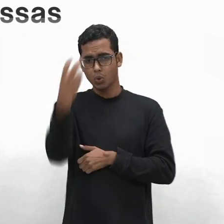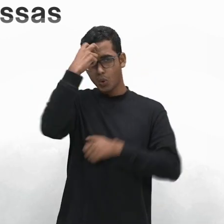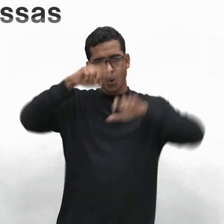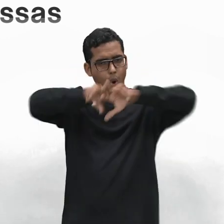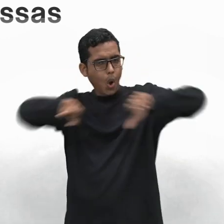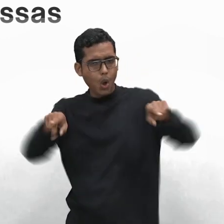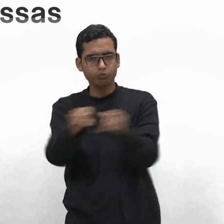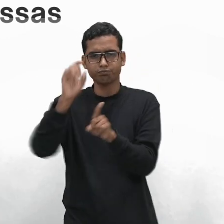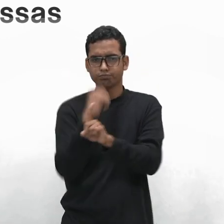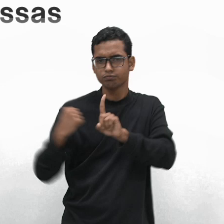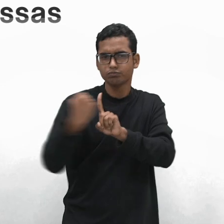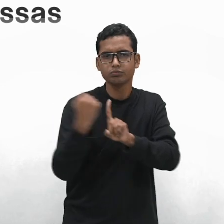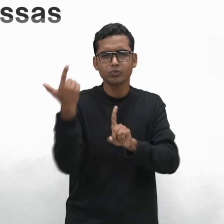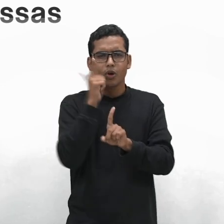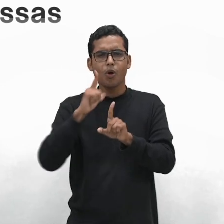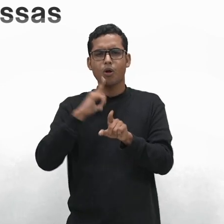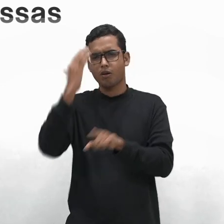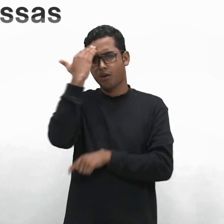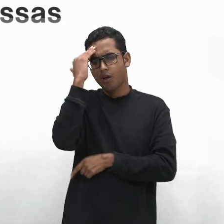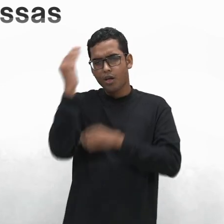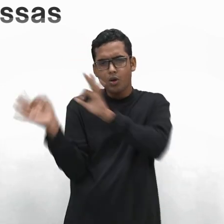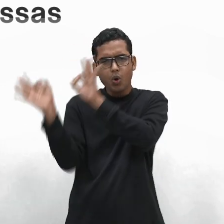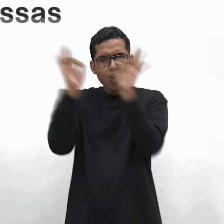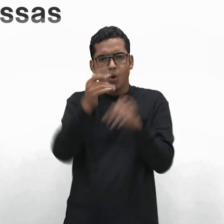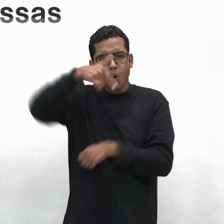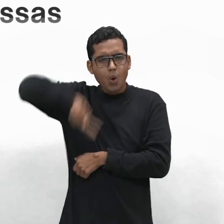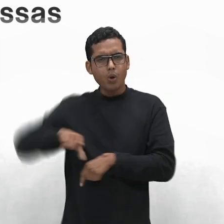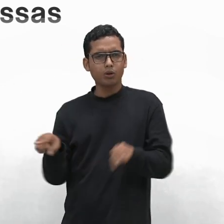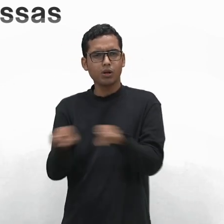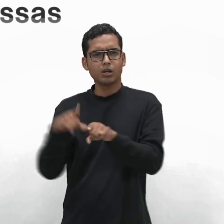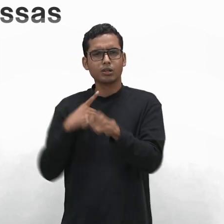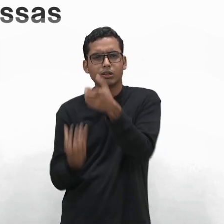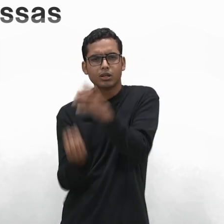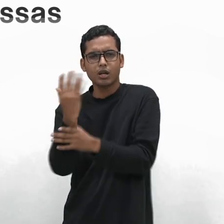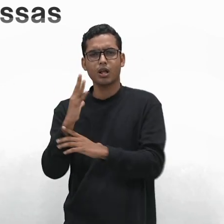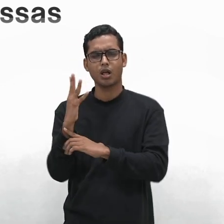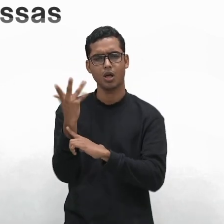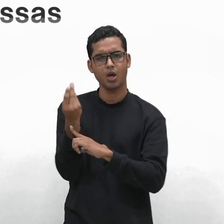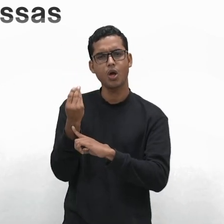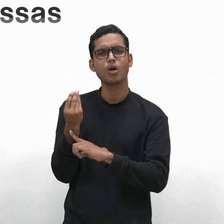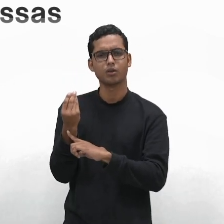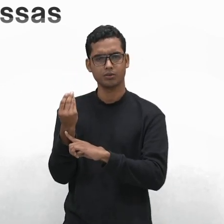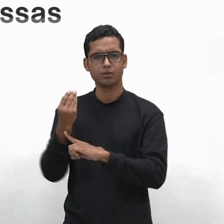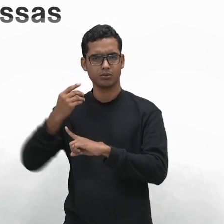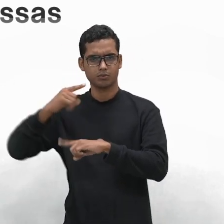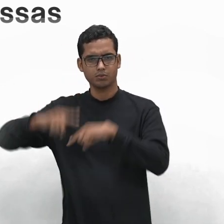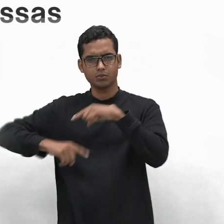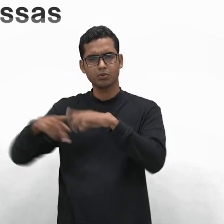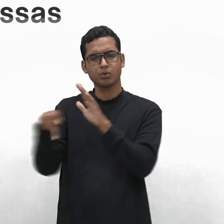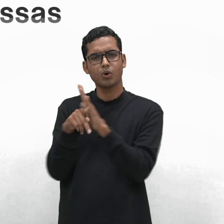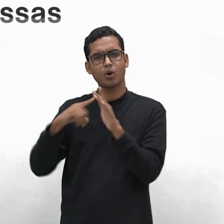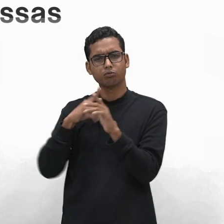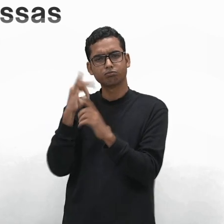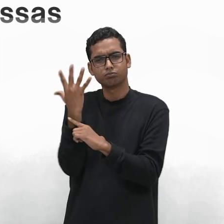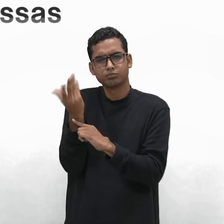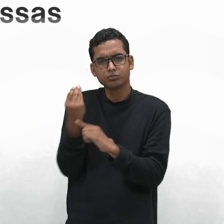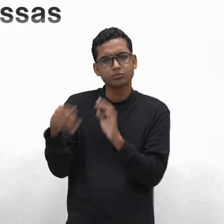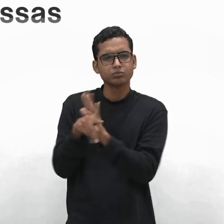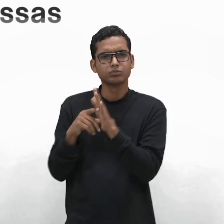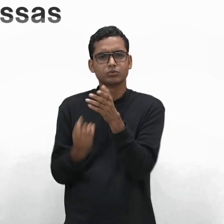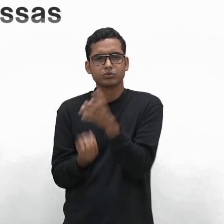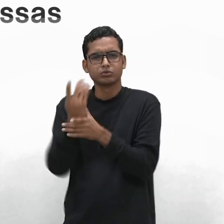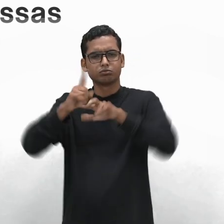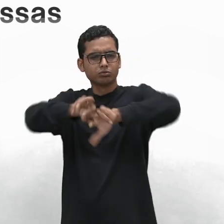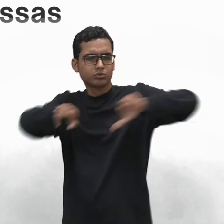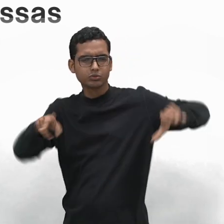de revisitar, reinterpretar e recriar obras artísticas, considerando a diversidade cultural presente